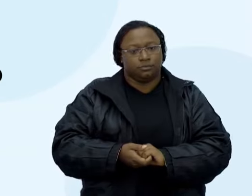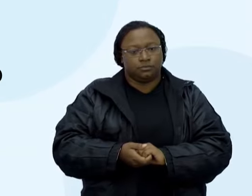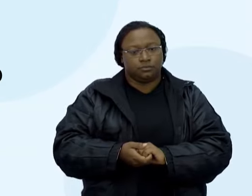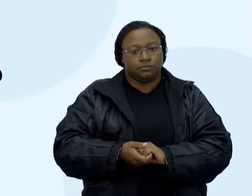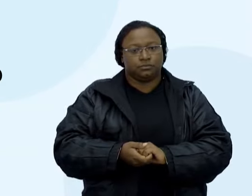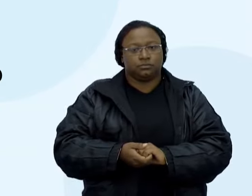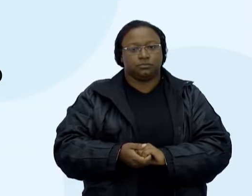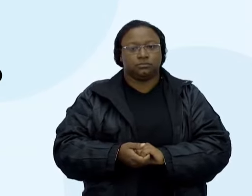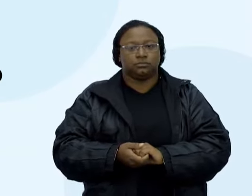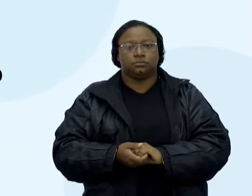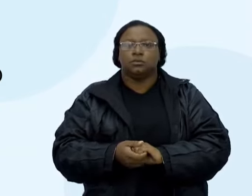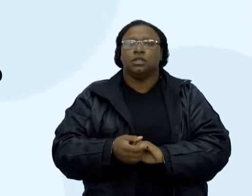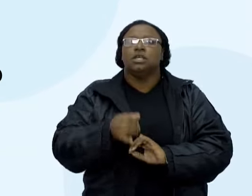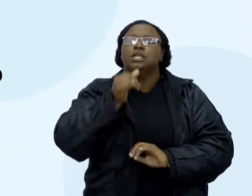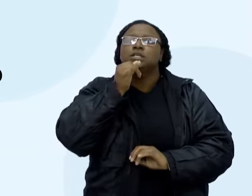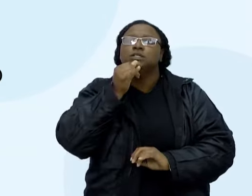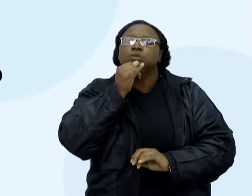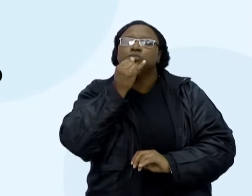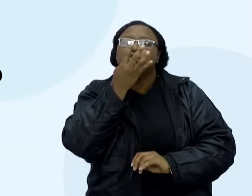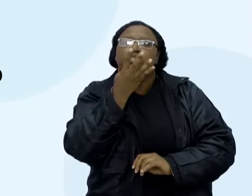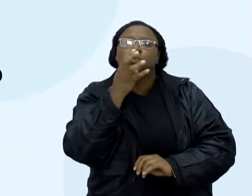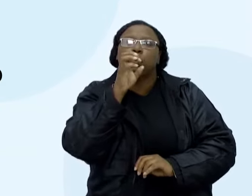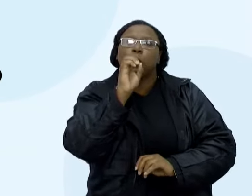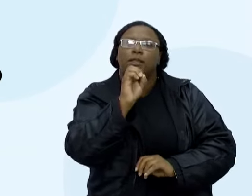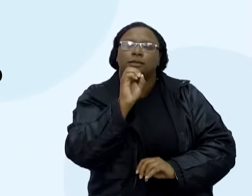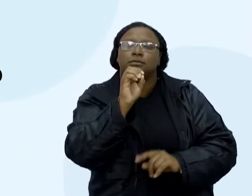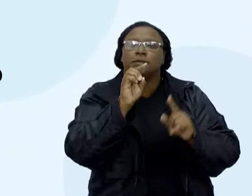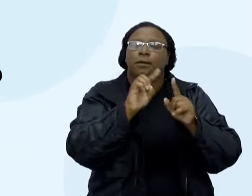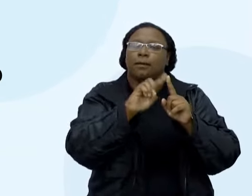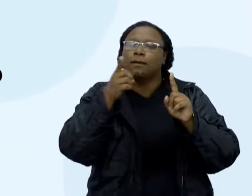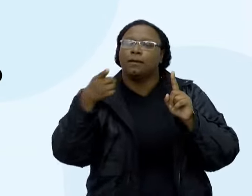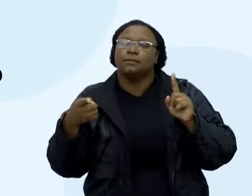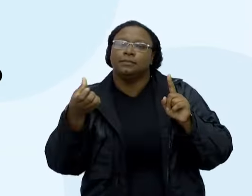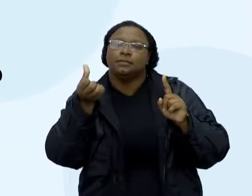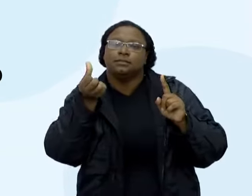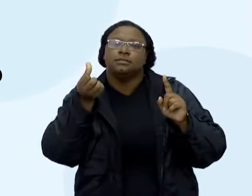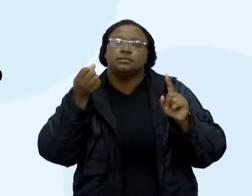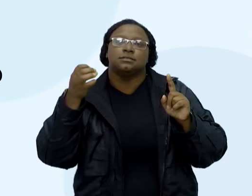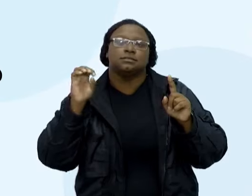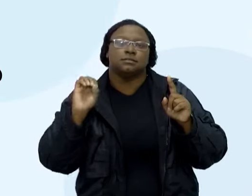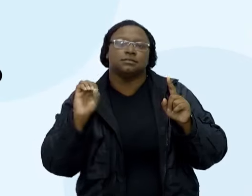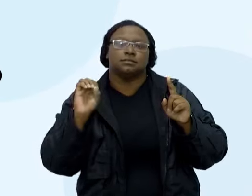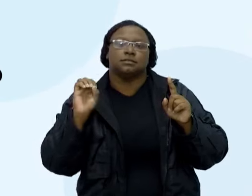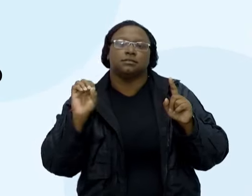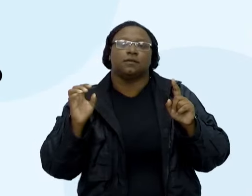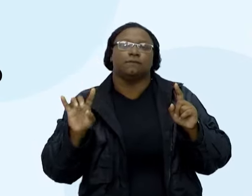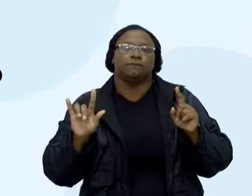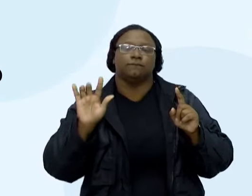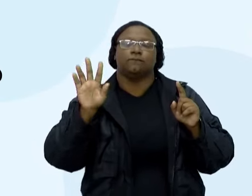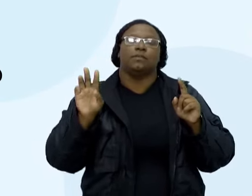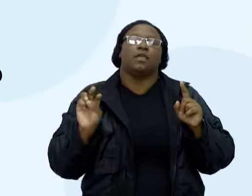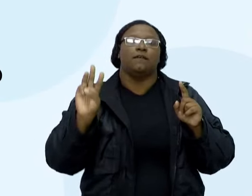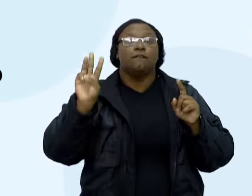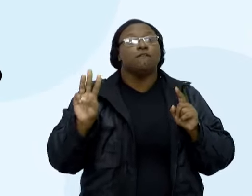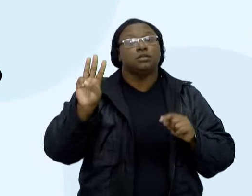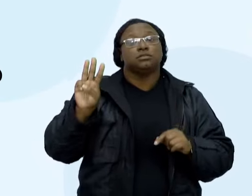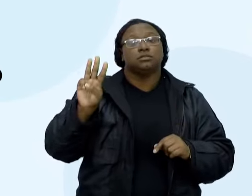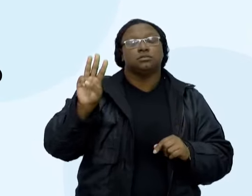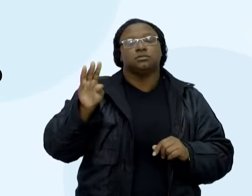a 60 watts, ela tem cerca, ali a gente encontrou isso em dados, ela tem mesmo cerca